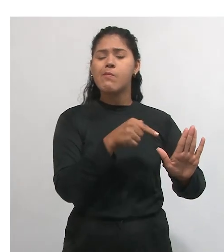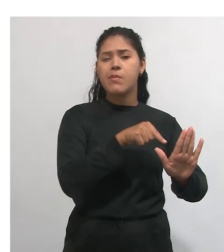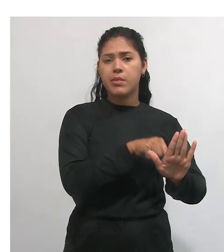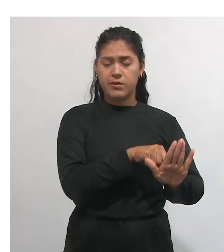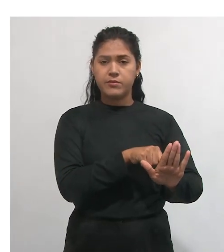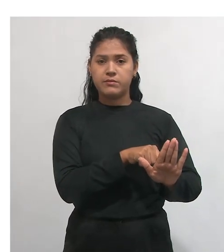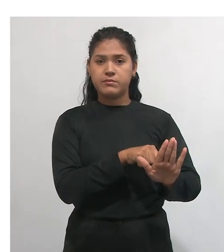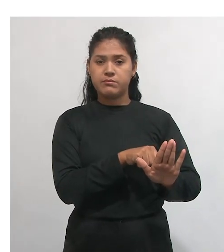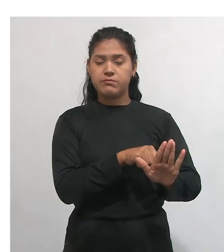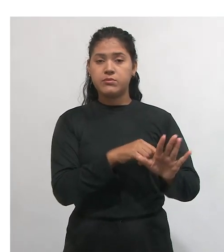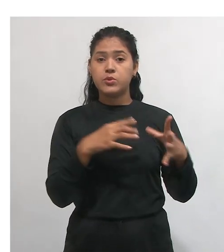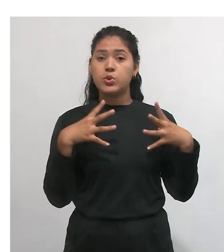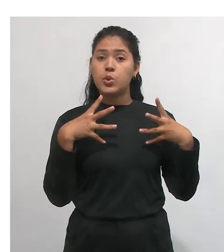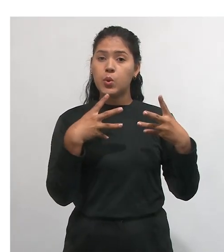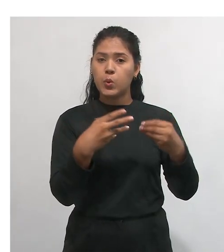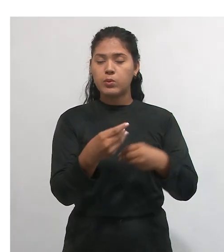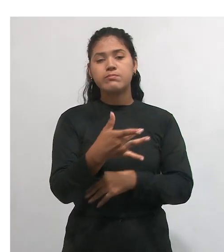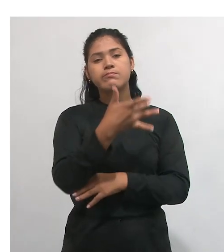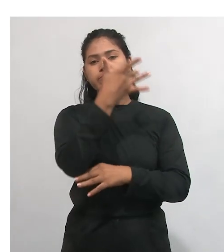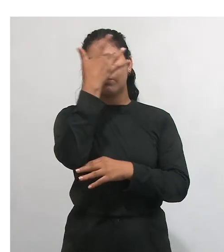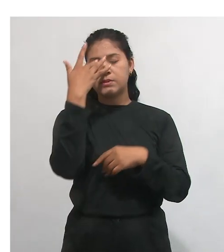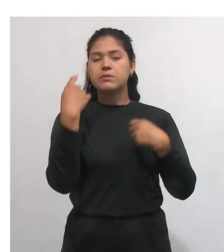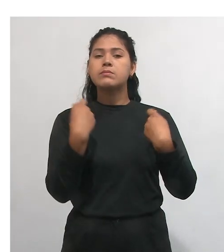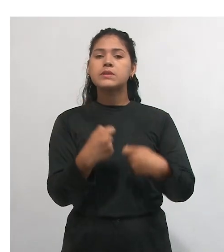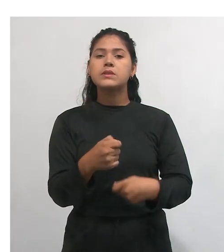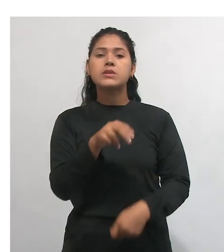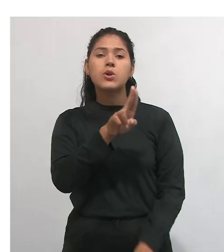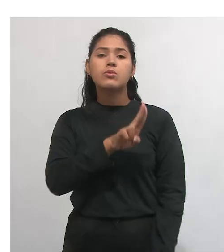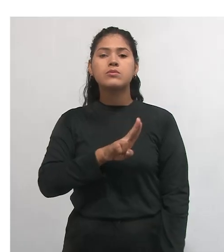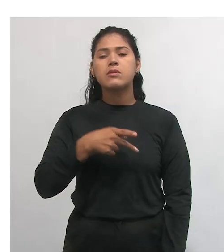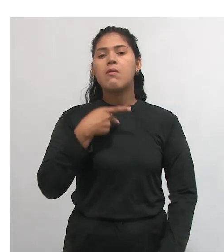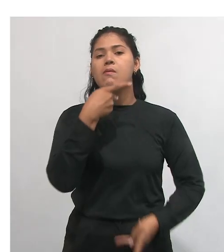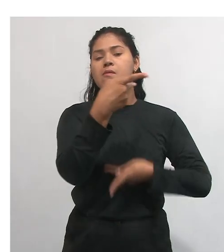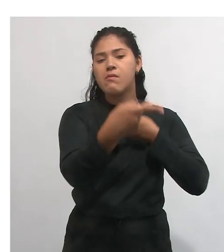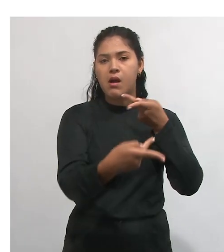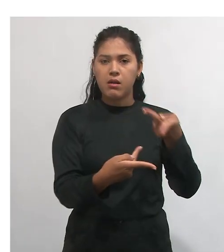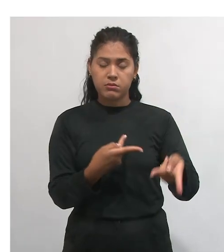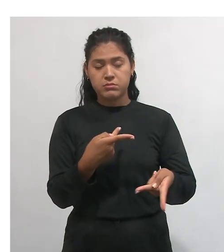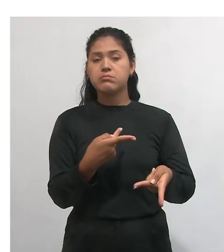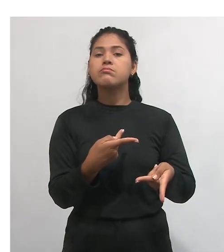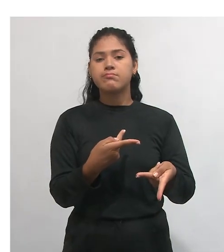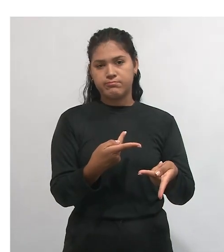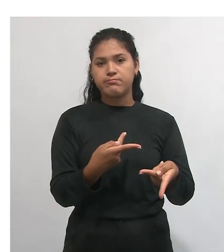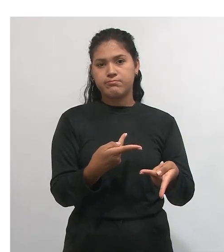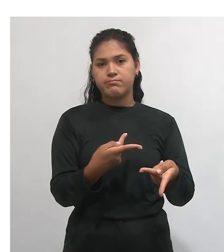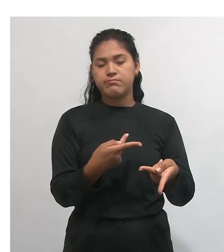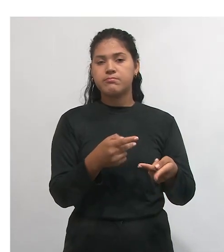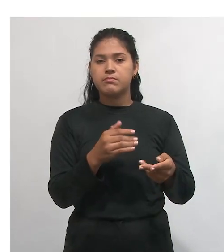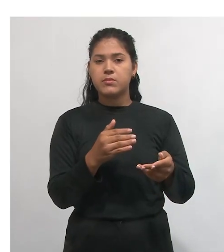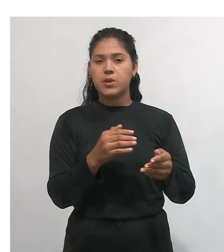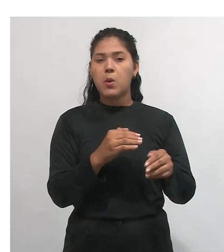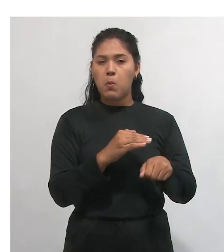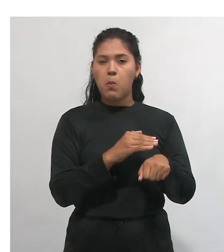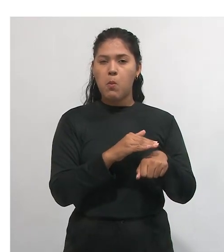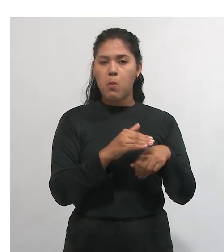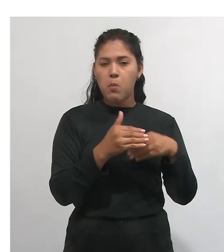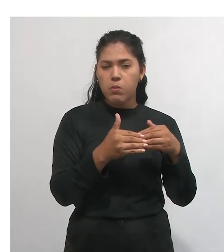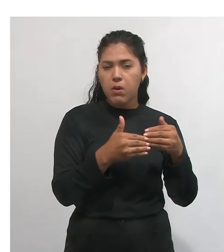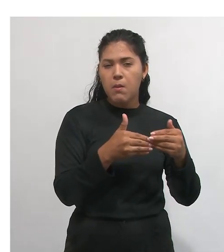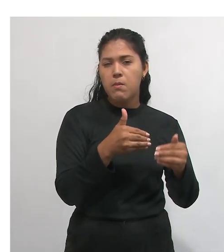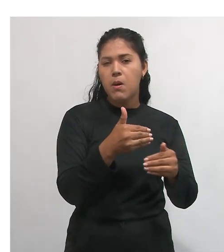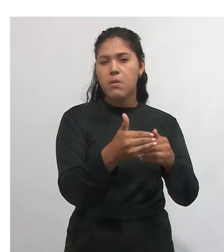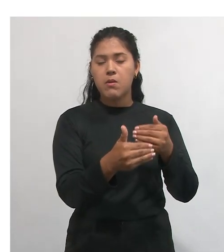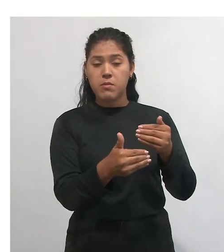palavra, seria a maior afronta, o maior crime que poderia cometer, né? Então, nesse rol